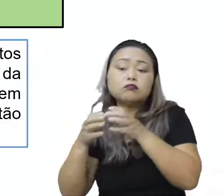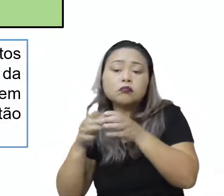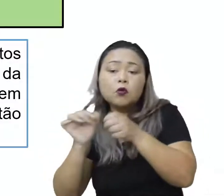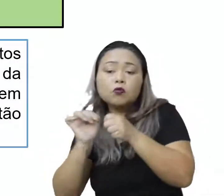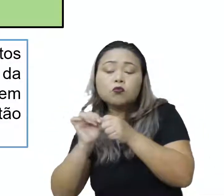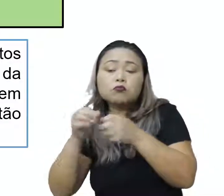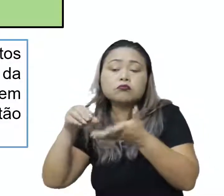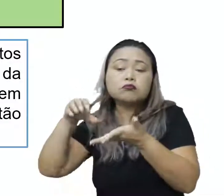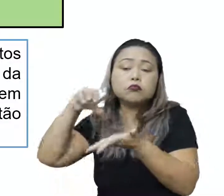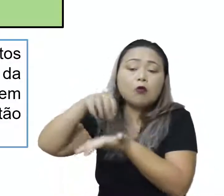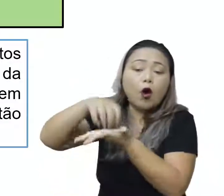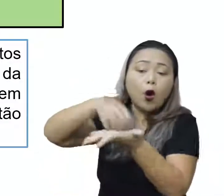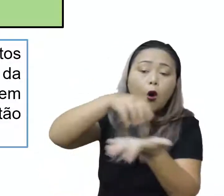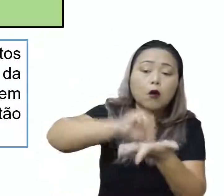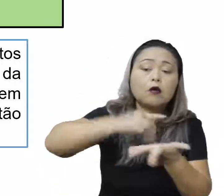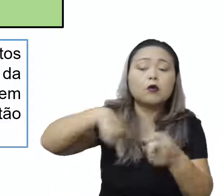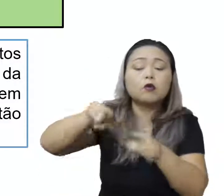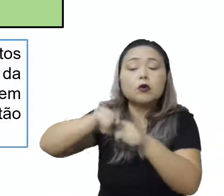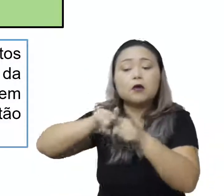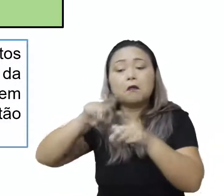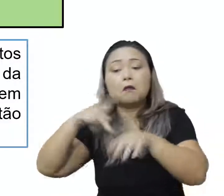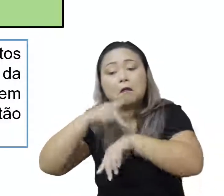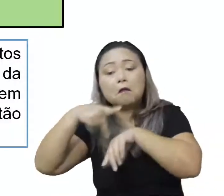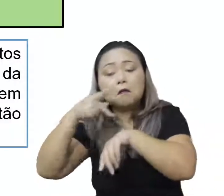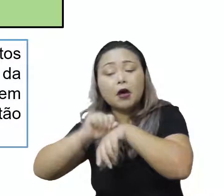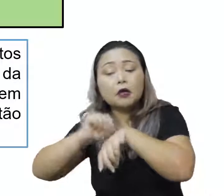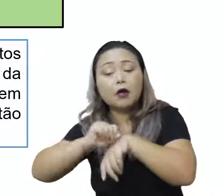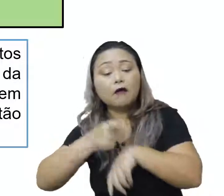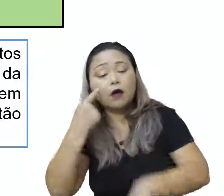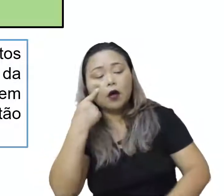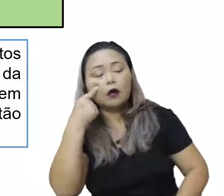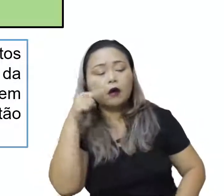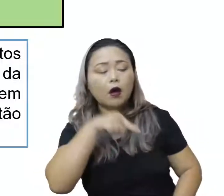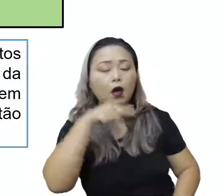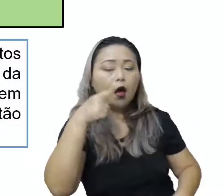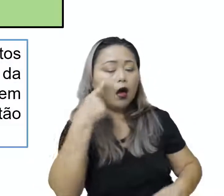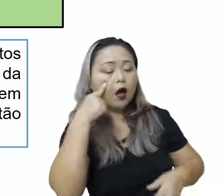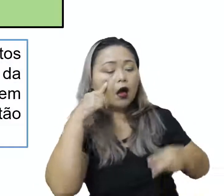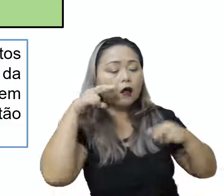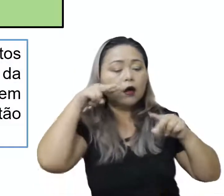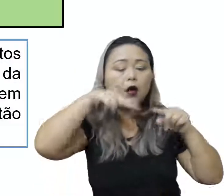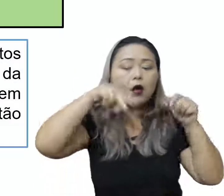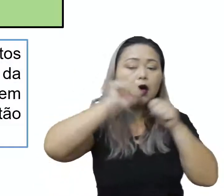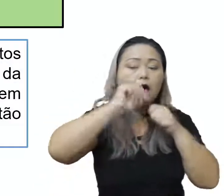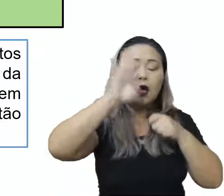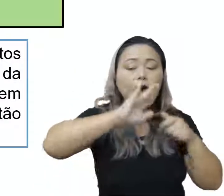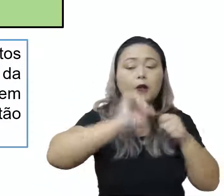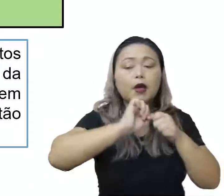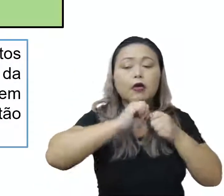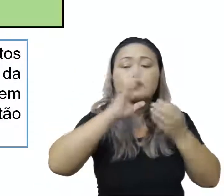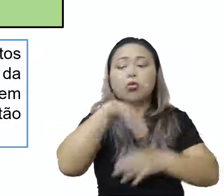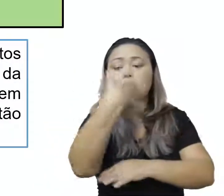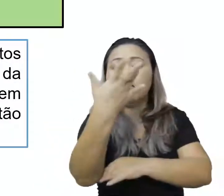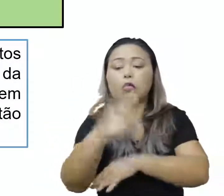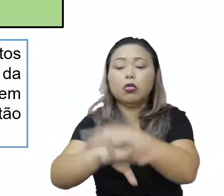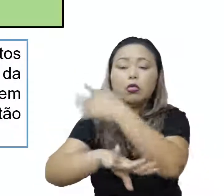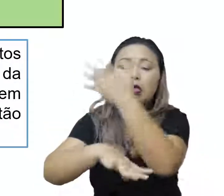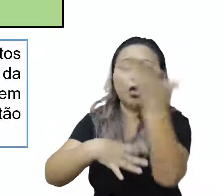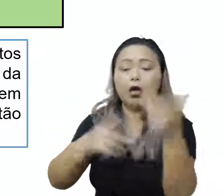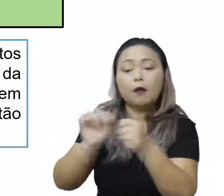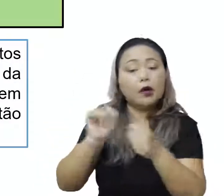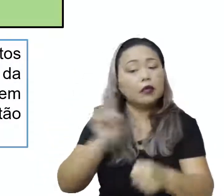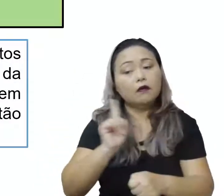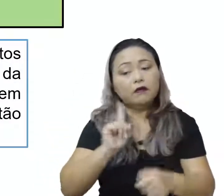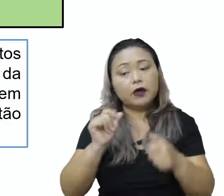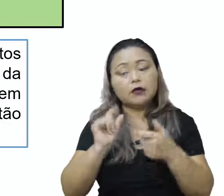sempre de olho aqui e pressionando para que a gente não devaste, não destrua a floresta. Ok?